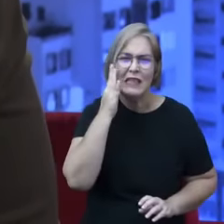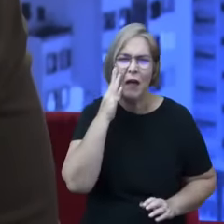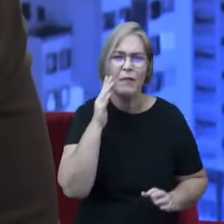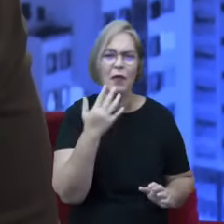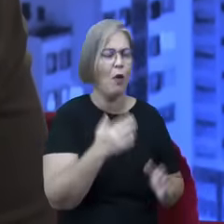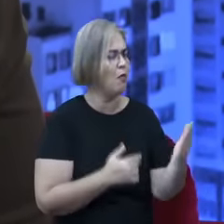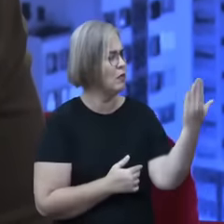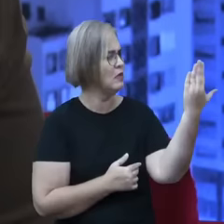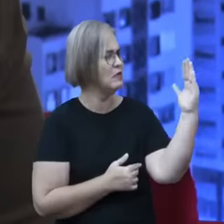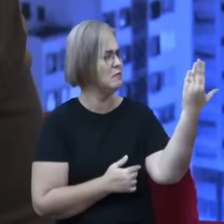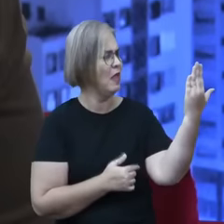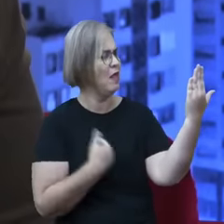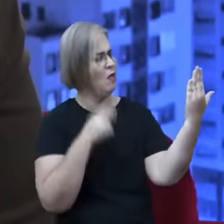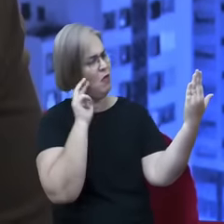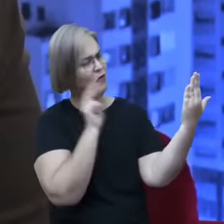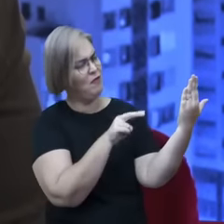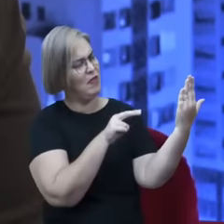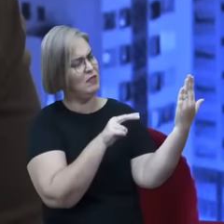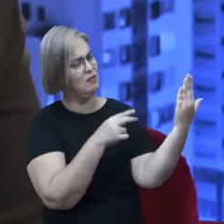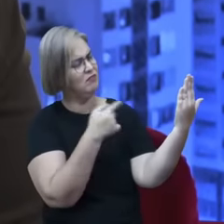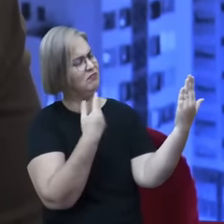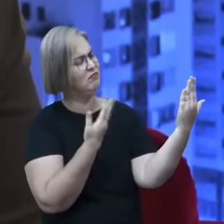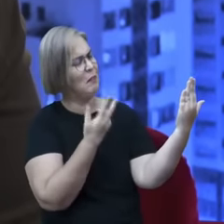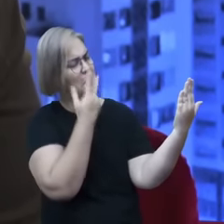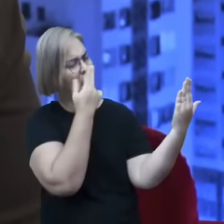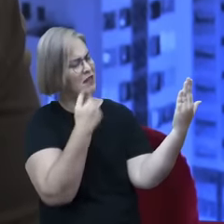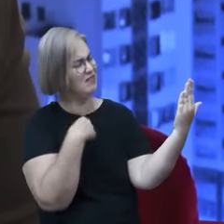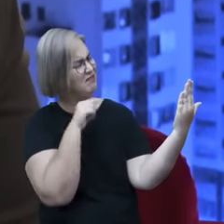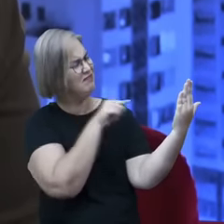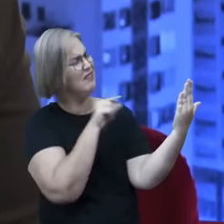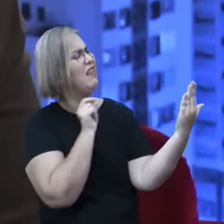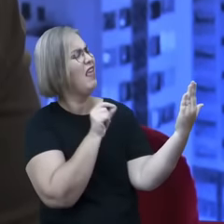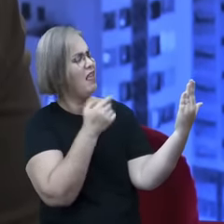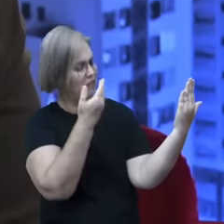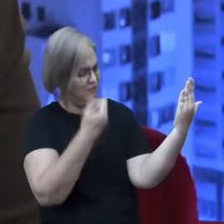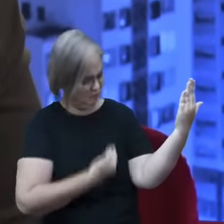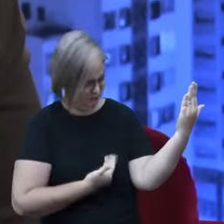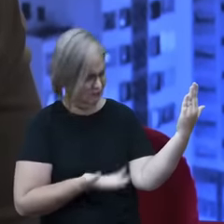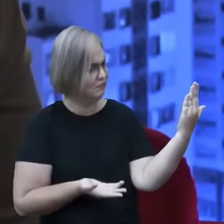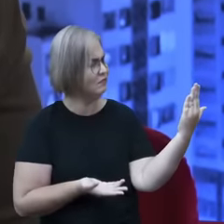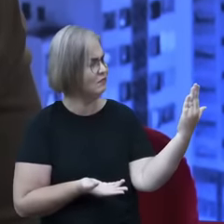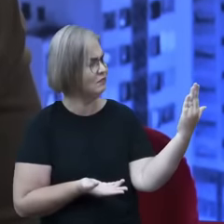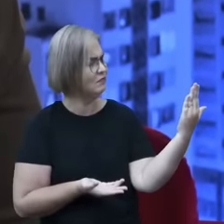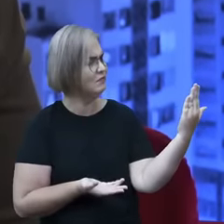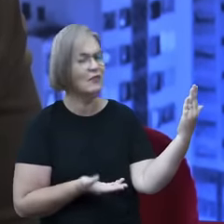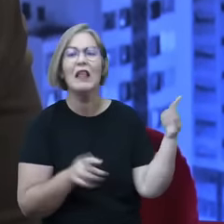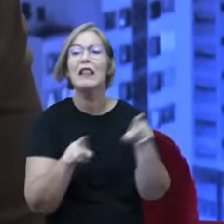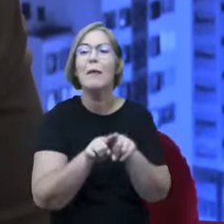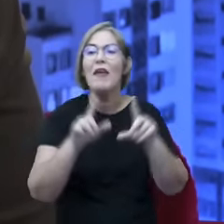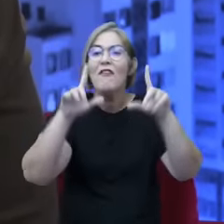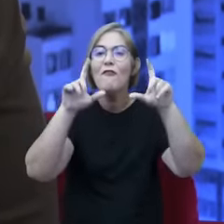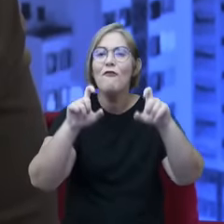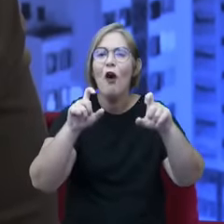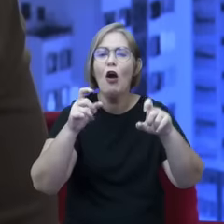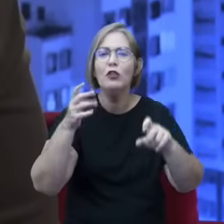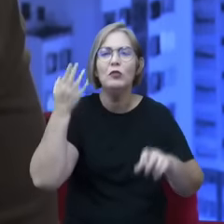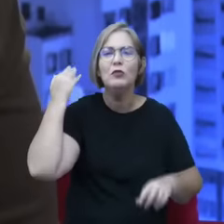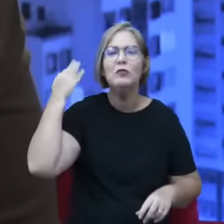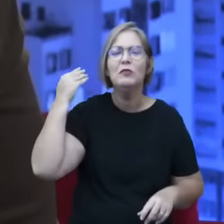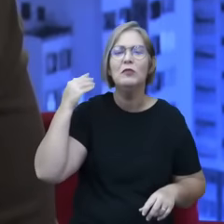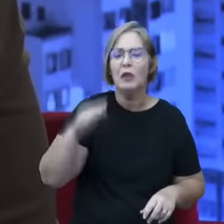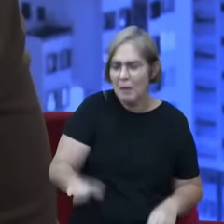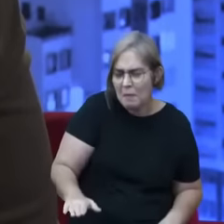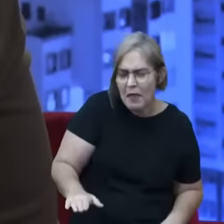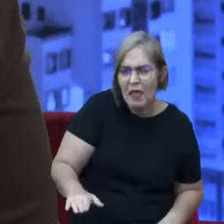numa foto antiga e diz bem, quem é este afinal? Porque o conhece a ti mesmo como preceito